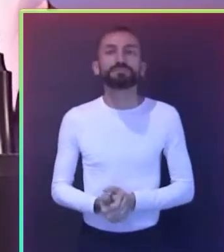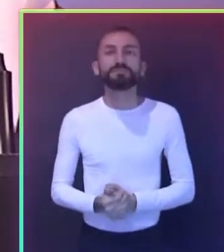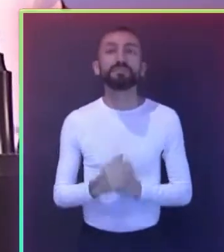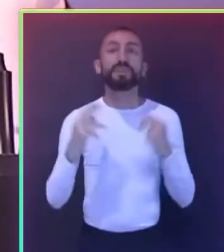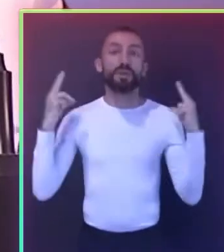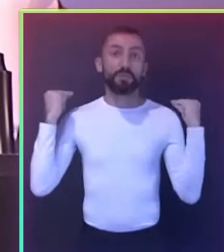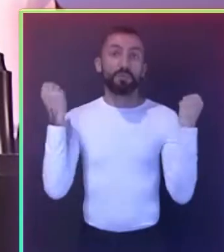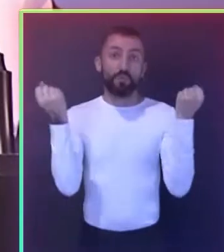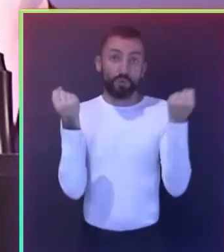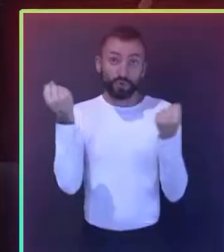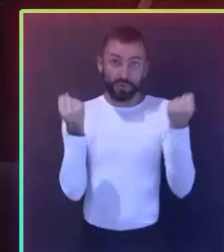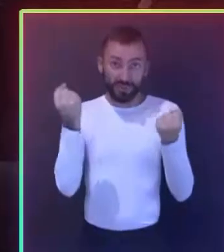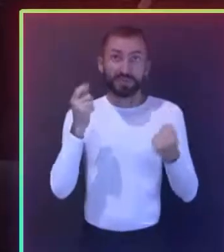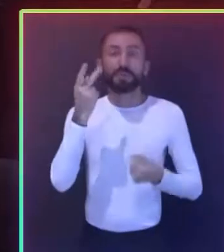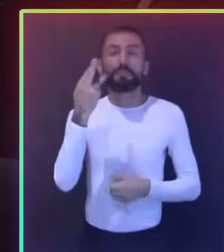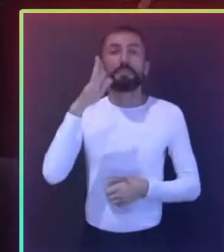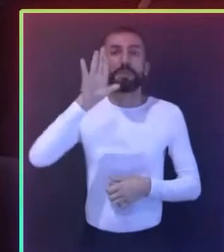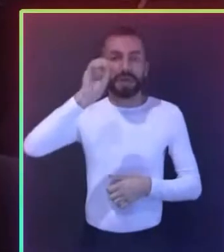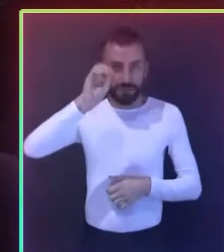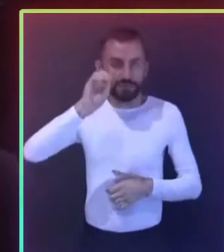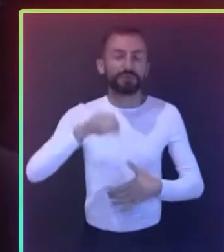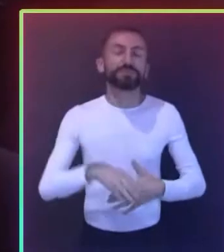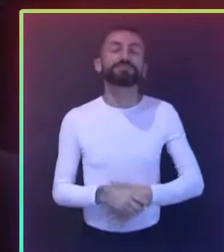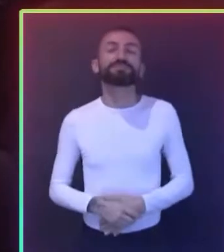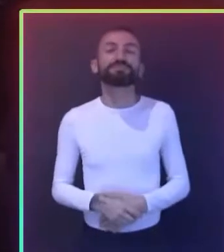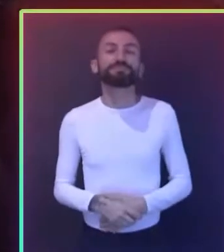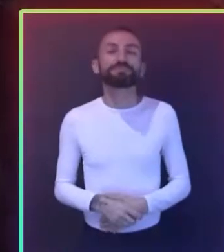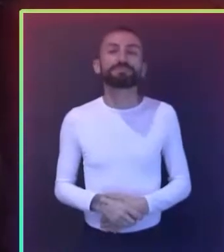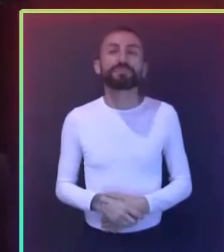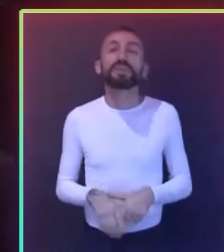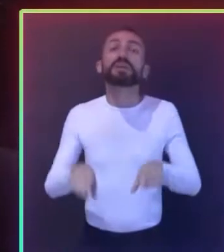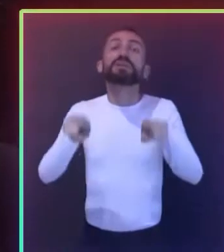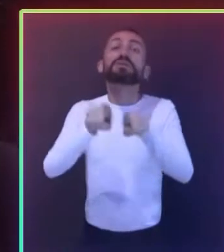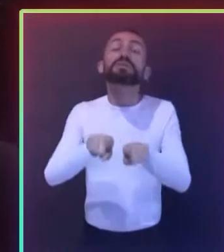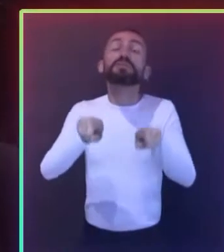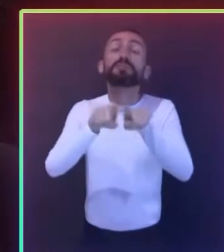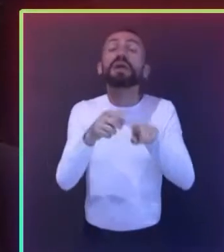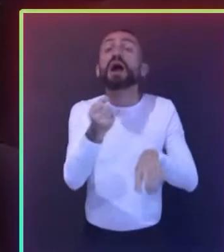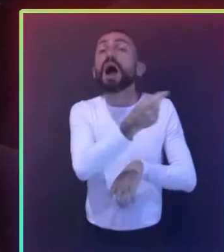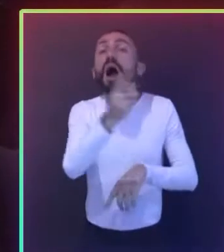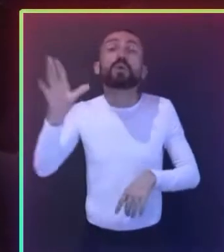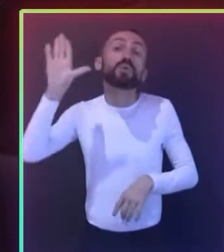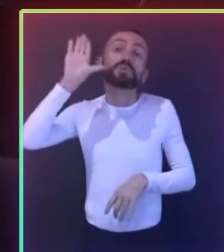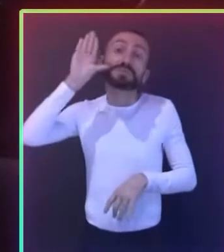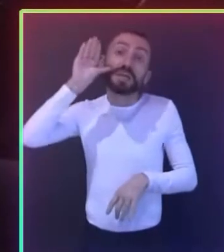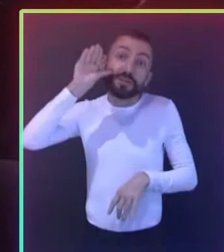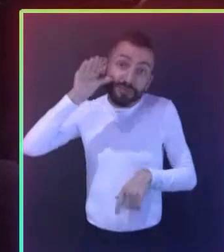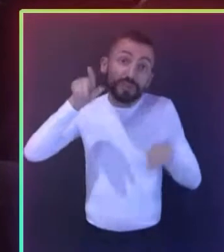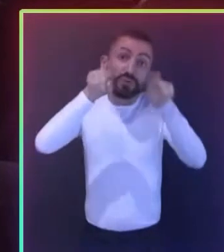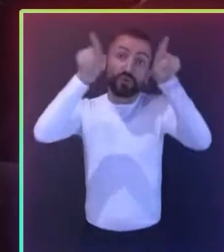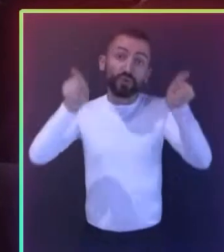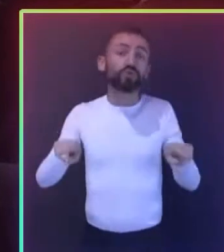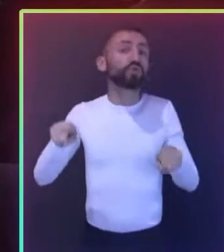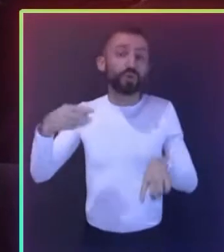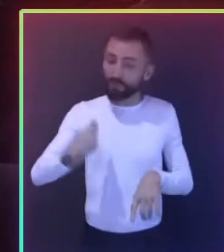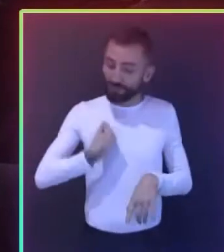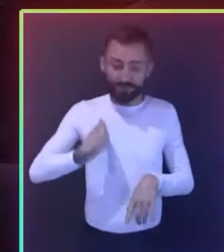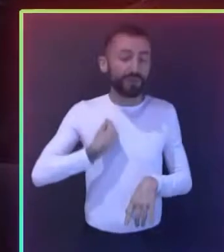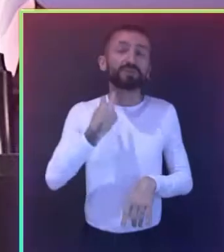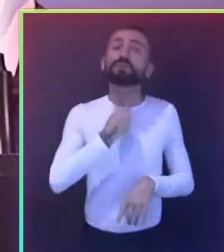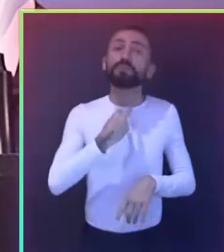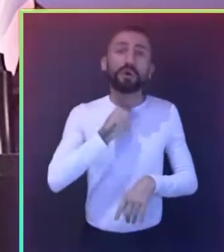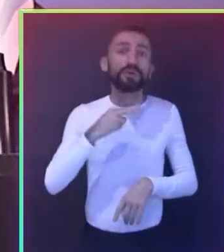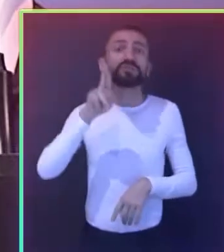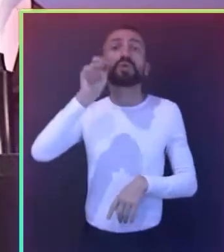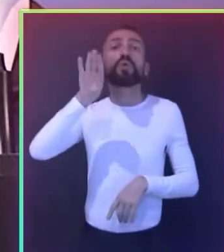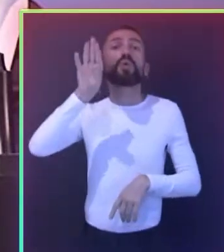Motorista Pedro Eugenio de Paula I aos servidores que não puderam estar aqui Rubens de Almeida